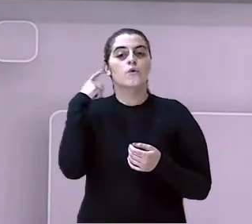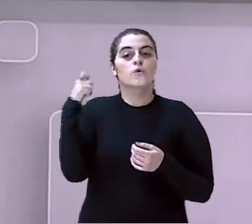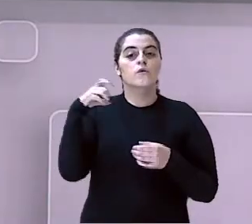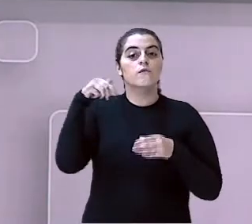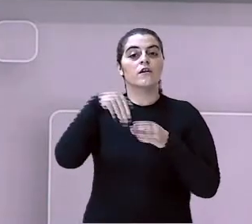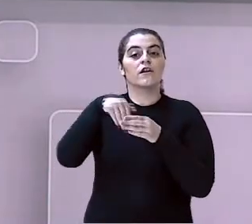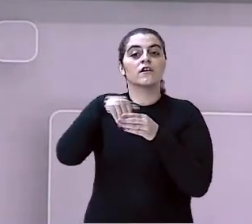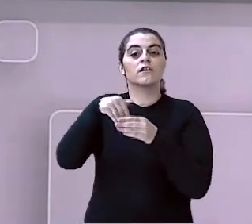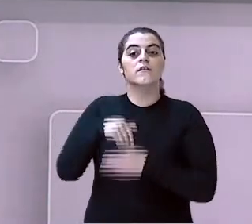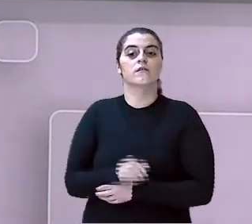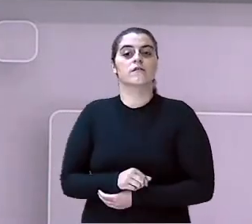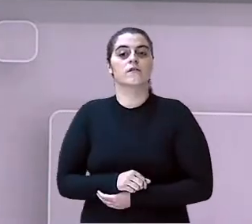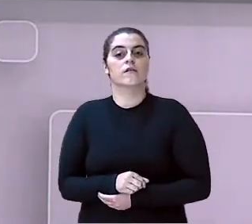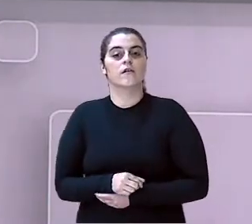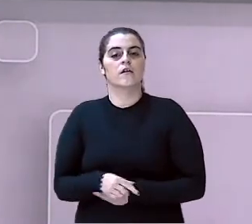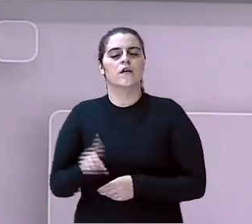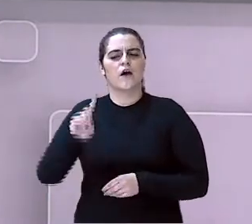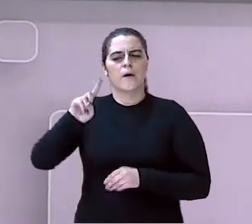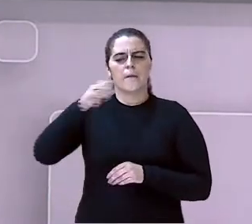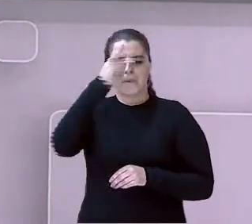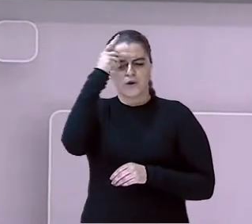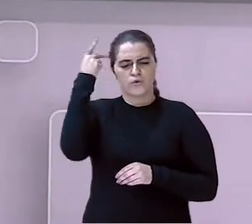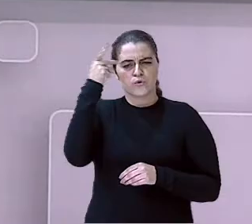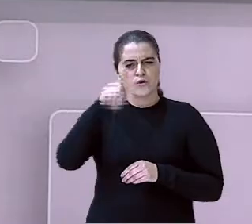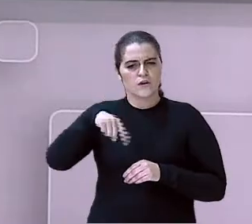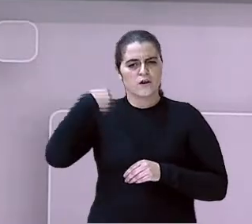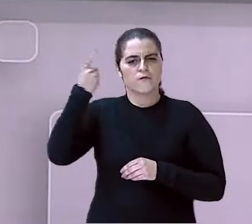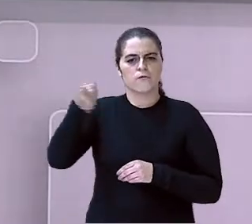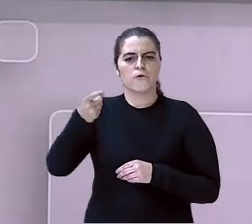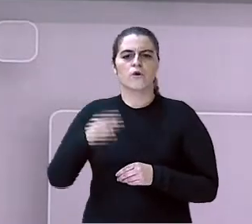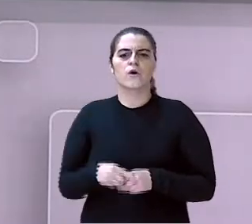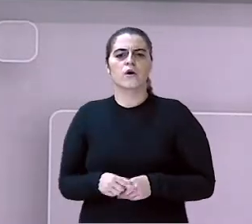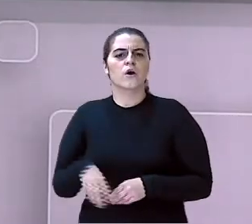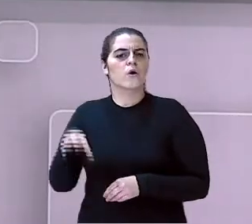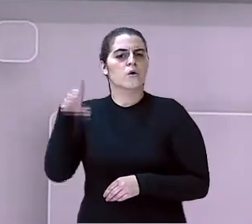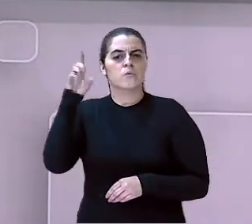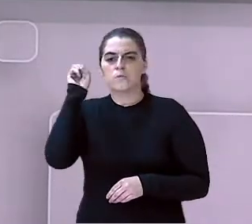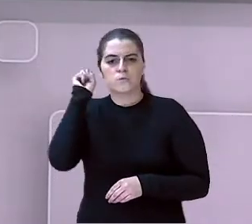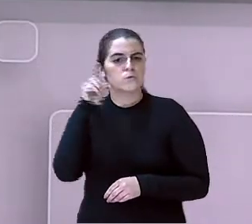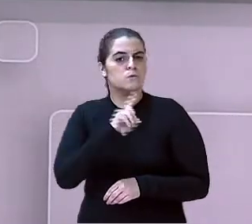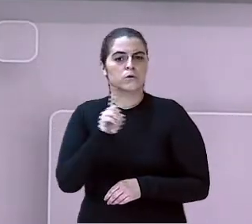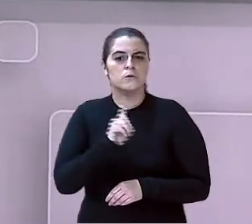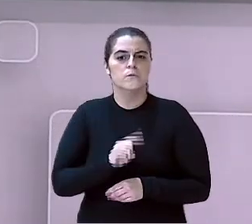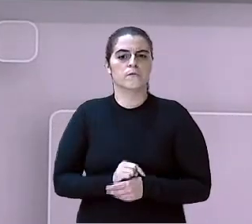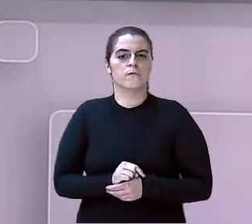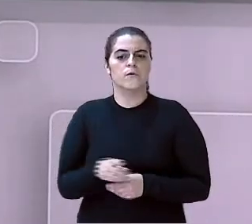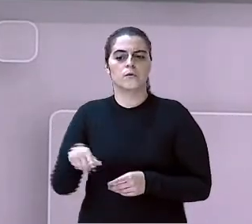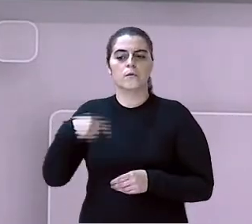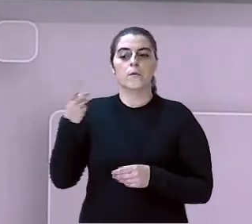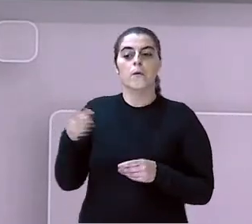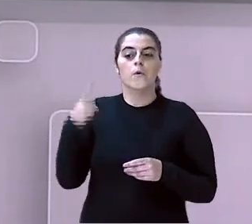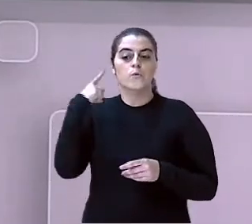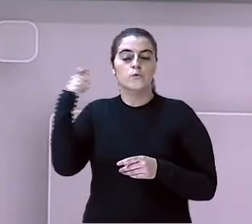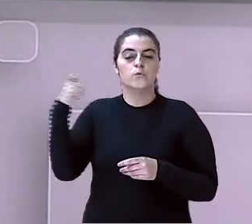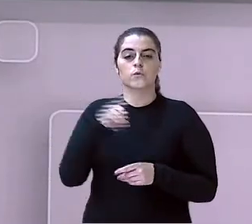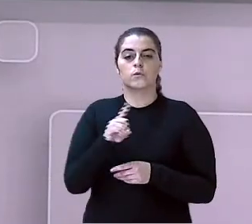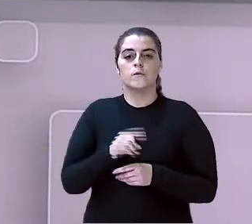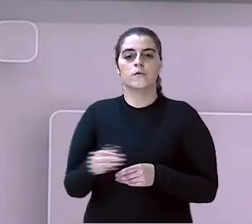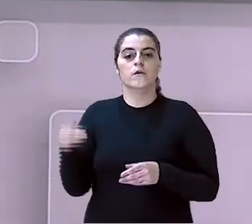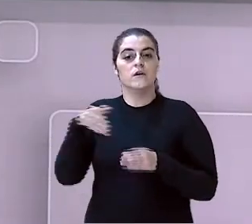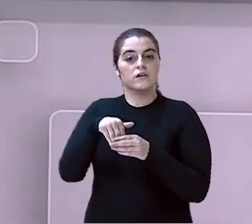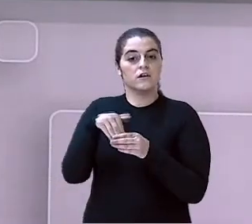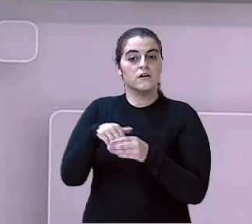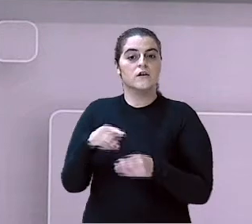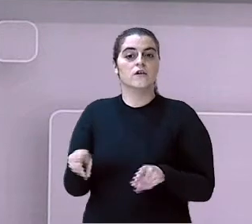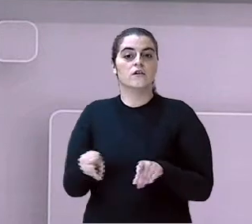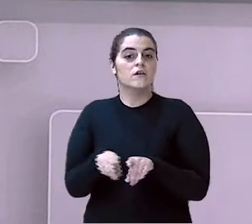dentro. Então, nem quem está lá fora escuta o que está acontecendo dentro da sala do cinema e nem quem está no cinema consegue